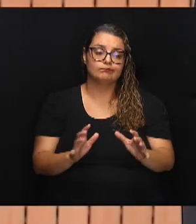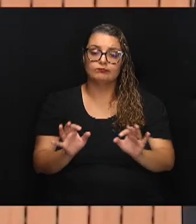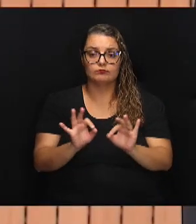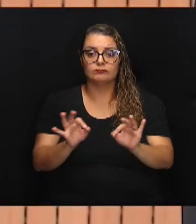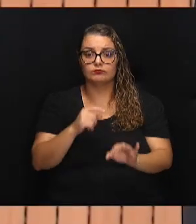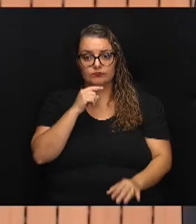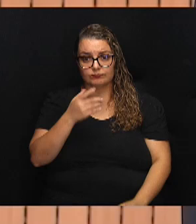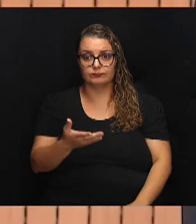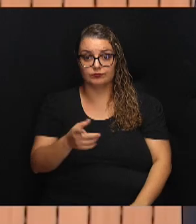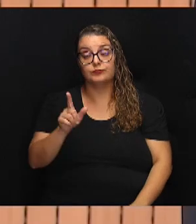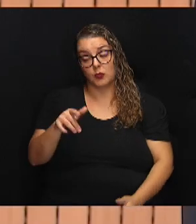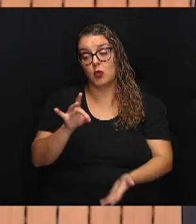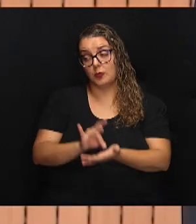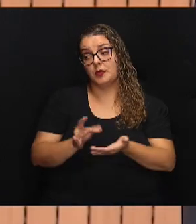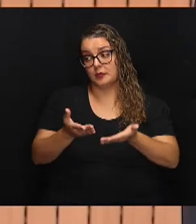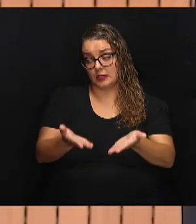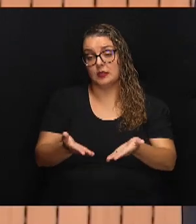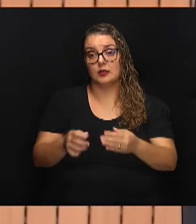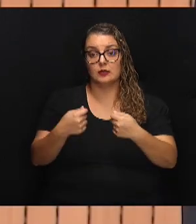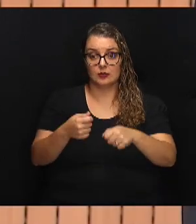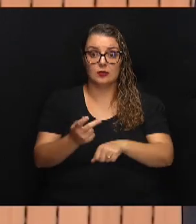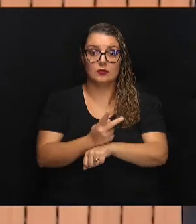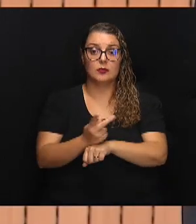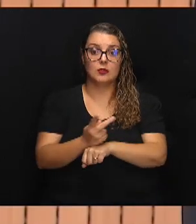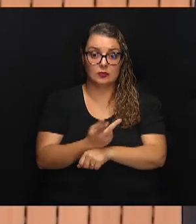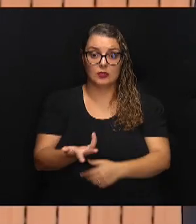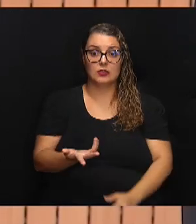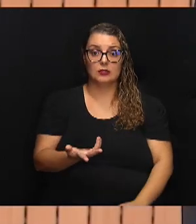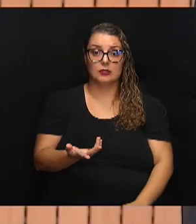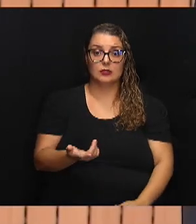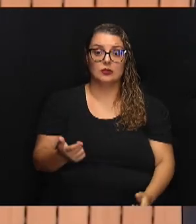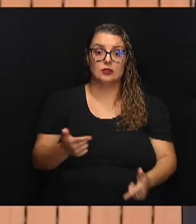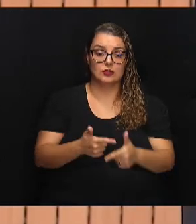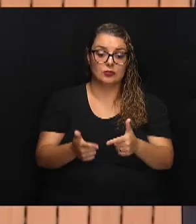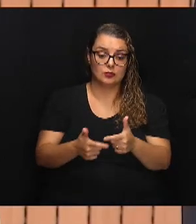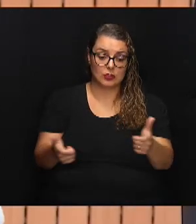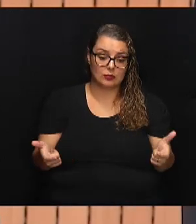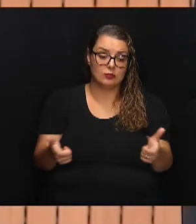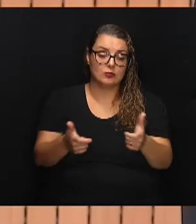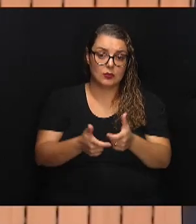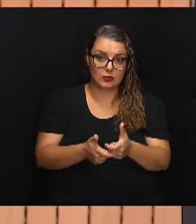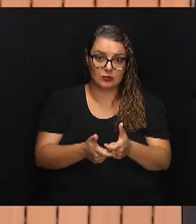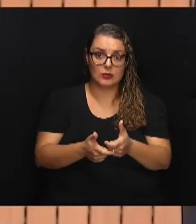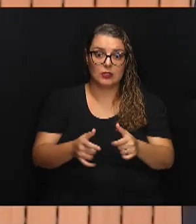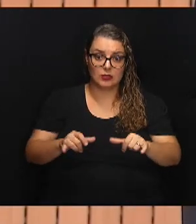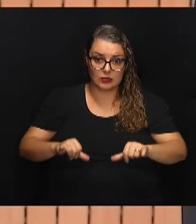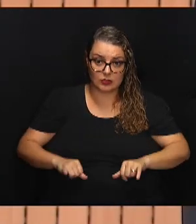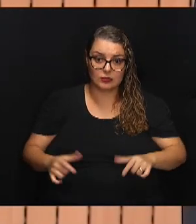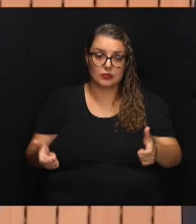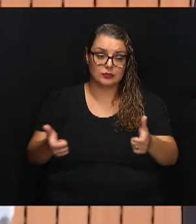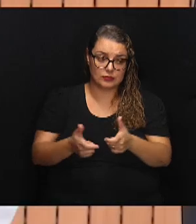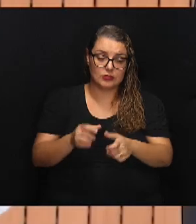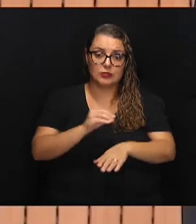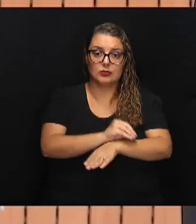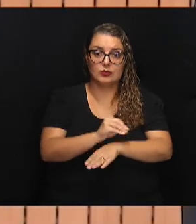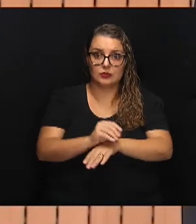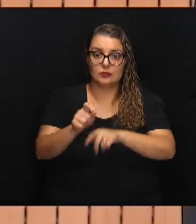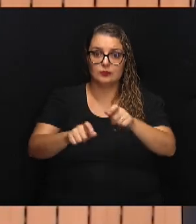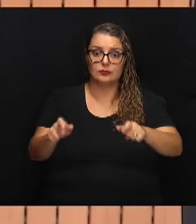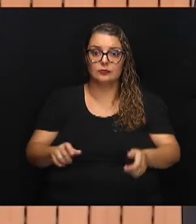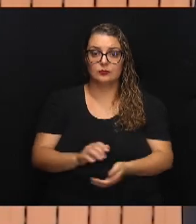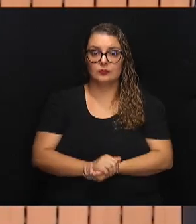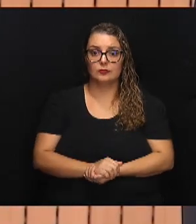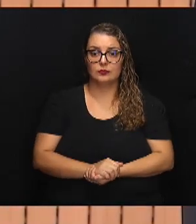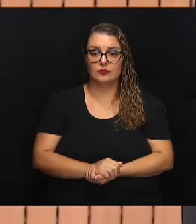uma realidade que existe e a gente precisa buscar fórmulas de minimizar esse sofrimento e cuidar dessas pessoas. A